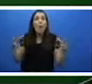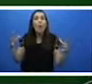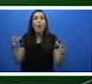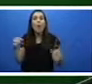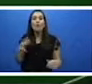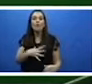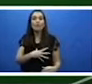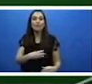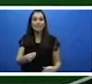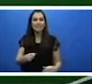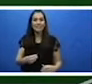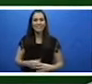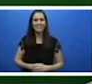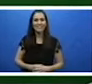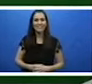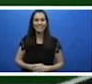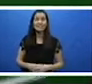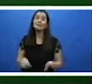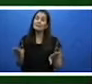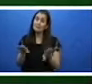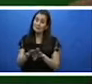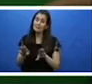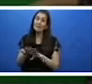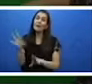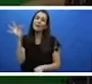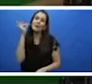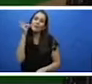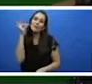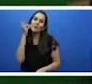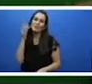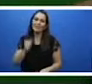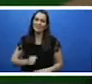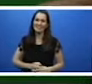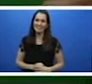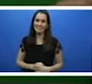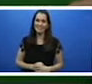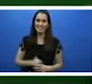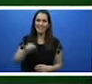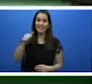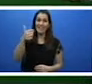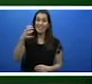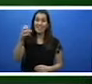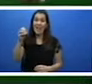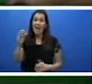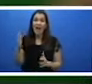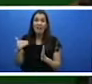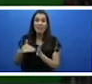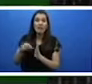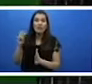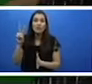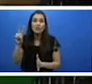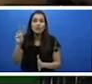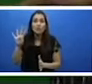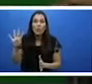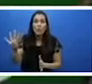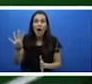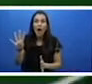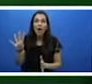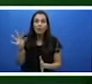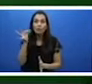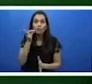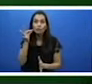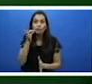Ah, está fácil, né? O camundongo, de 10 a 24 por ninhada.